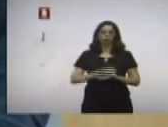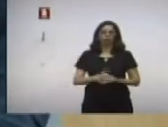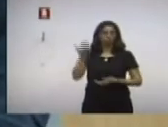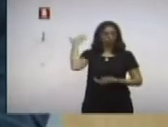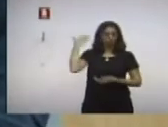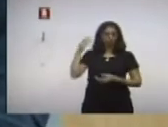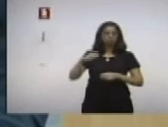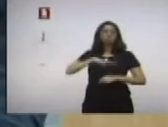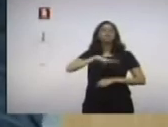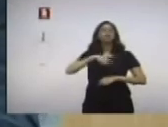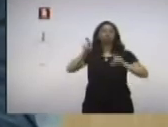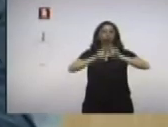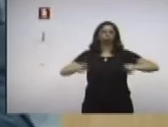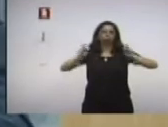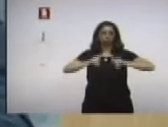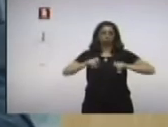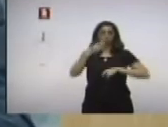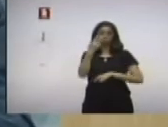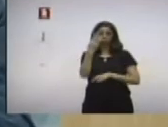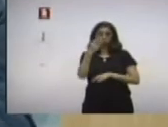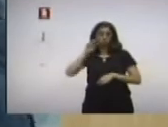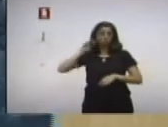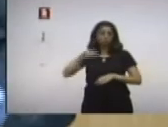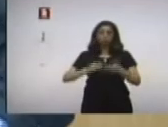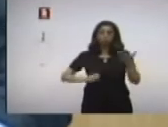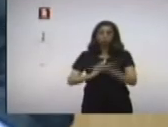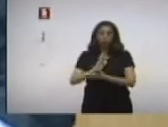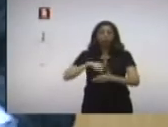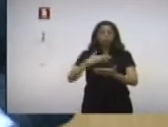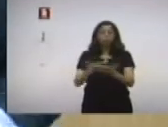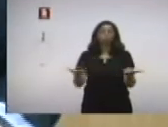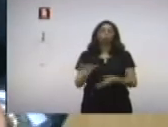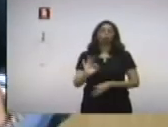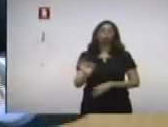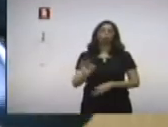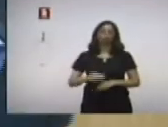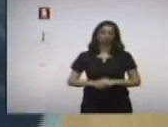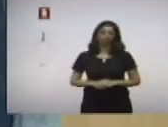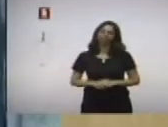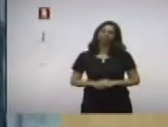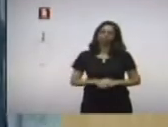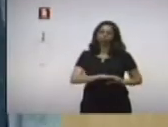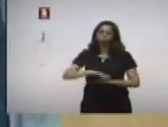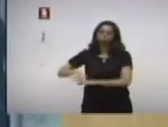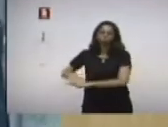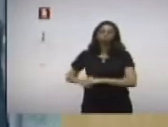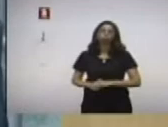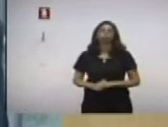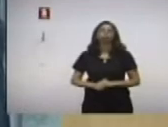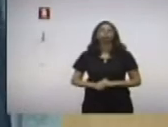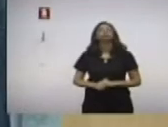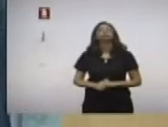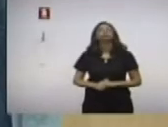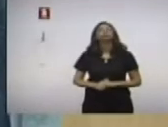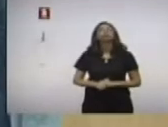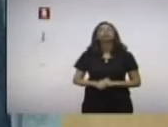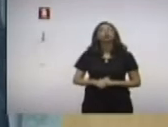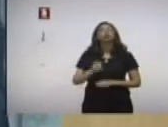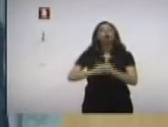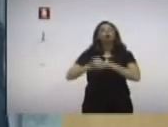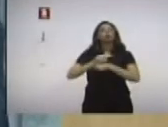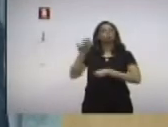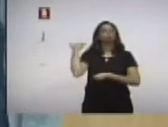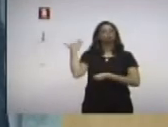isso ninguém fala é isso que eu quero entender né então eu acho assim e outra nós pegamos um ano o